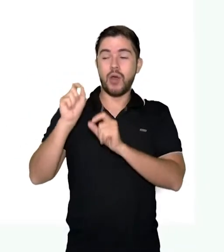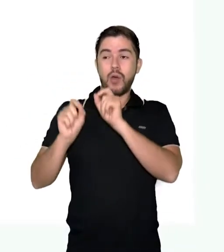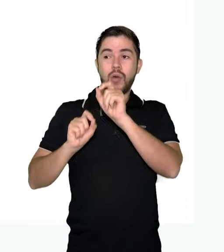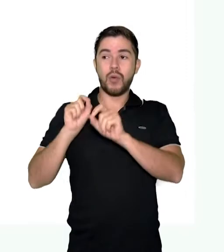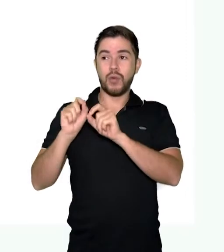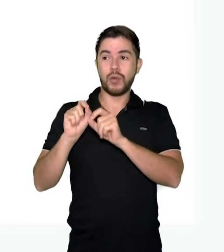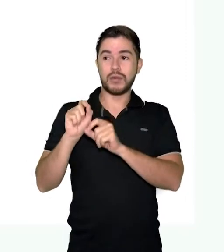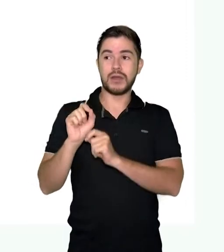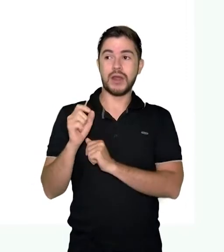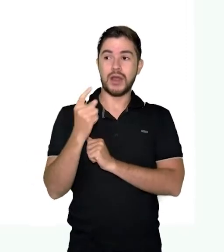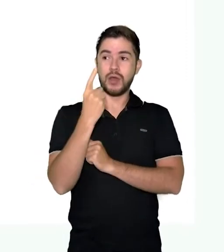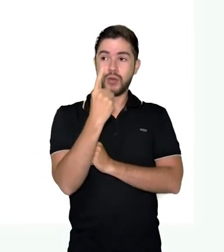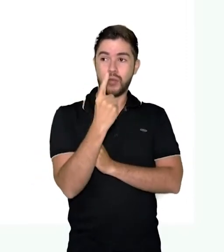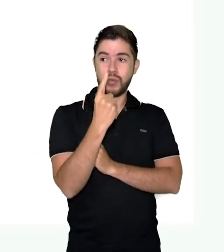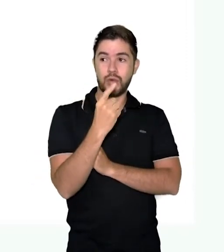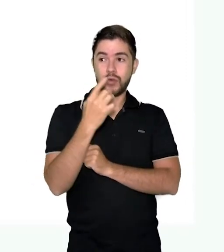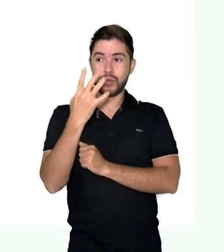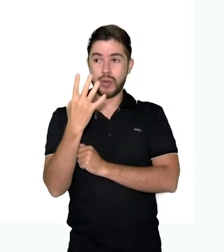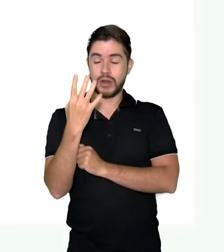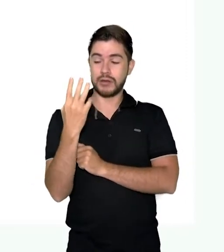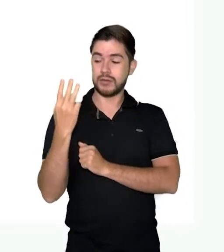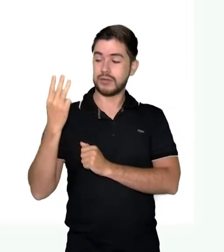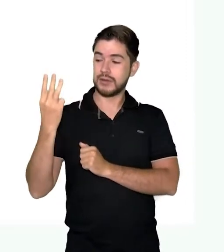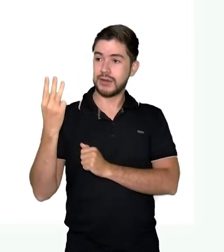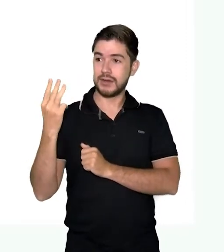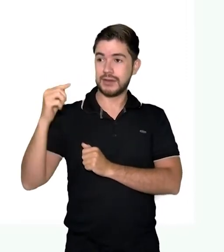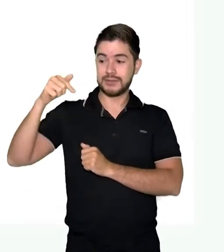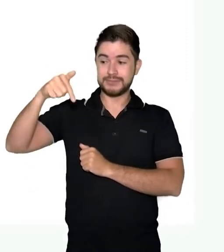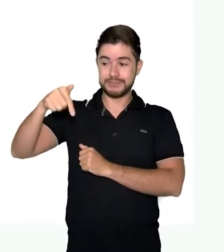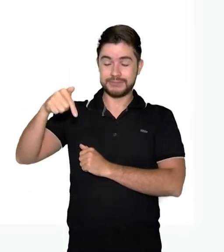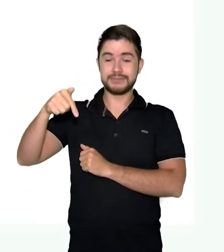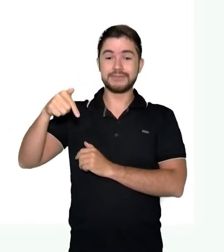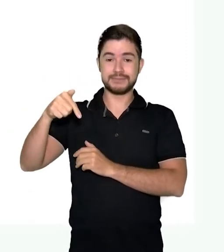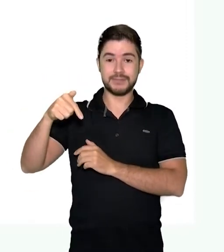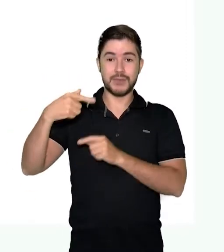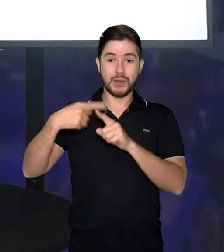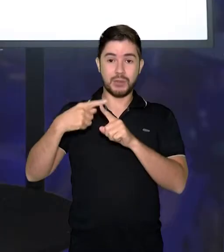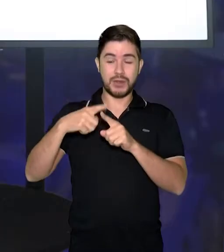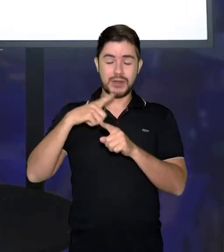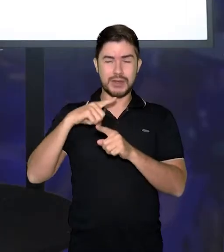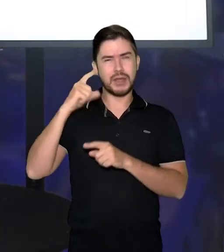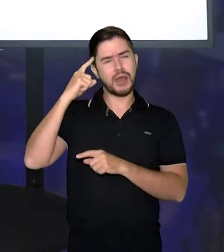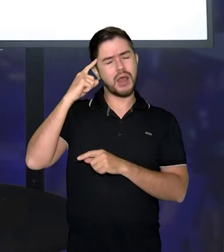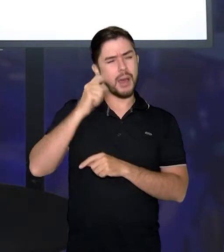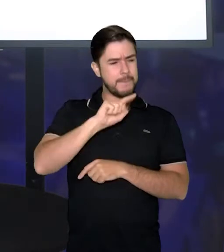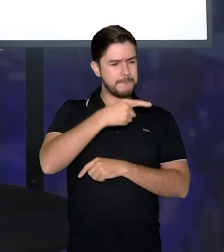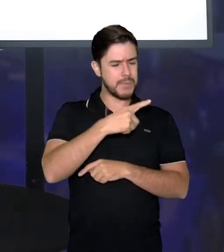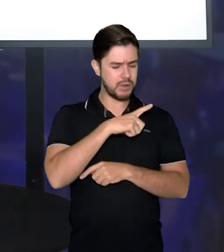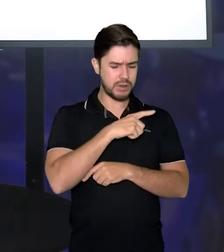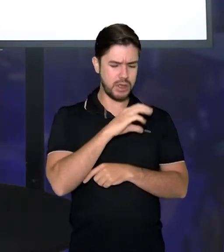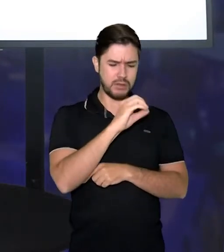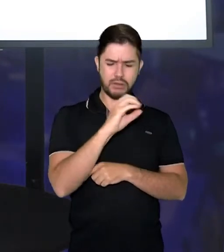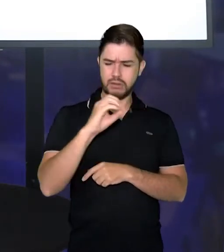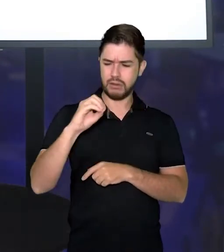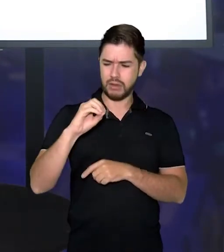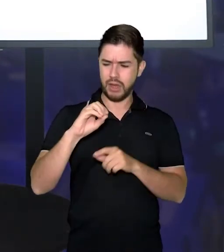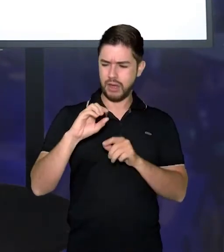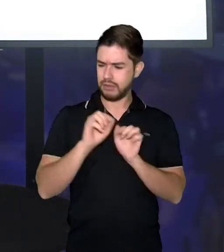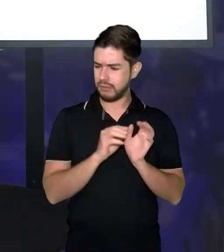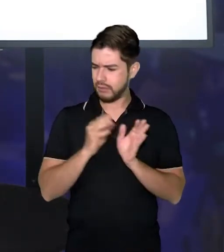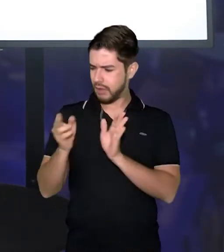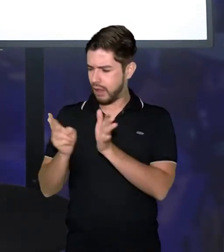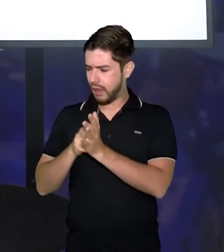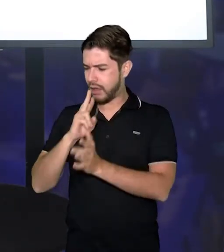tendo 3 zeros, 1000, ele vai colocar 3 casas após a vírgula. Professor, e se fosse 2 números